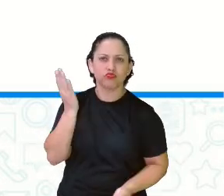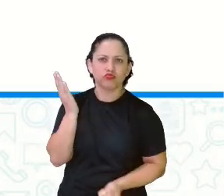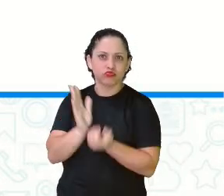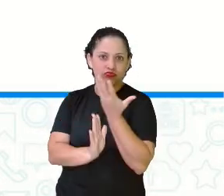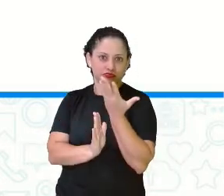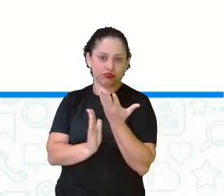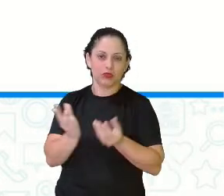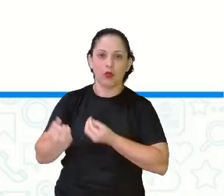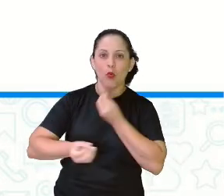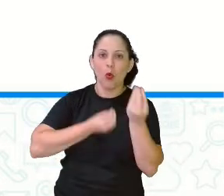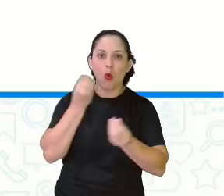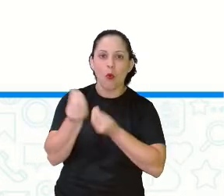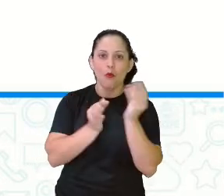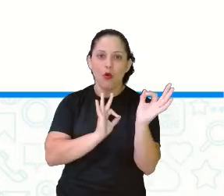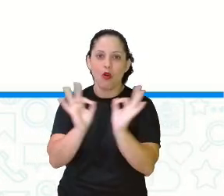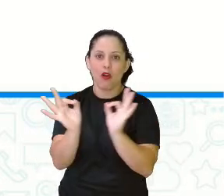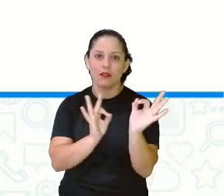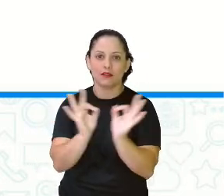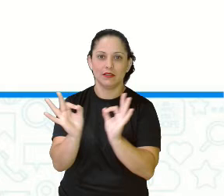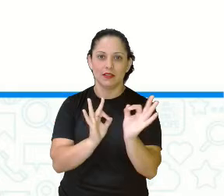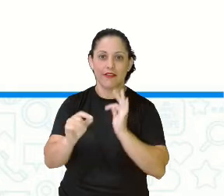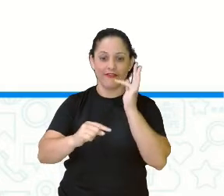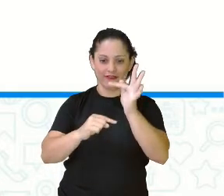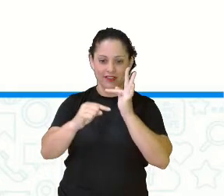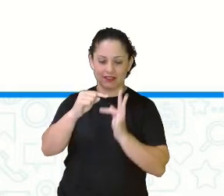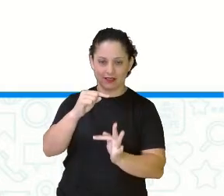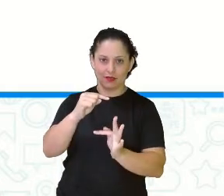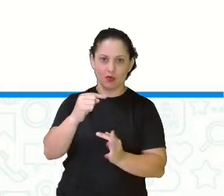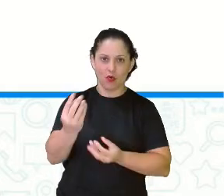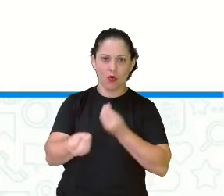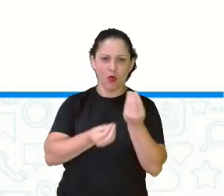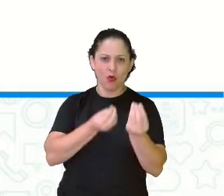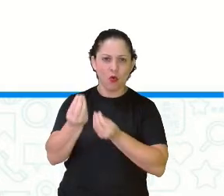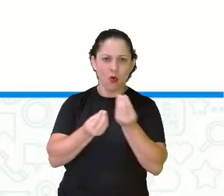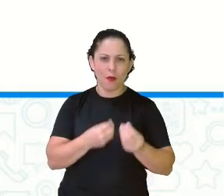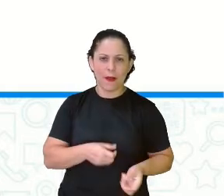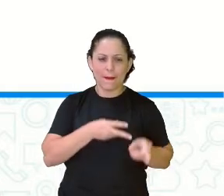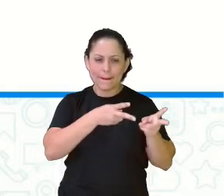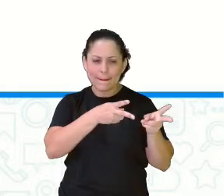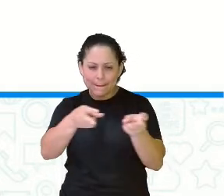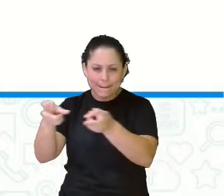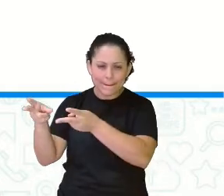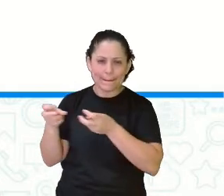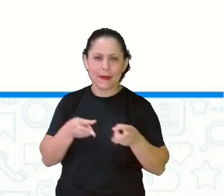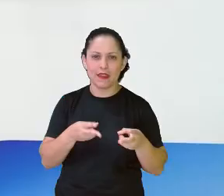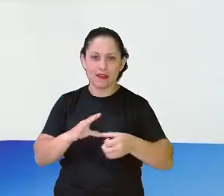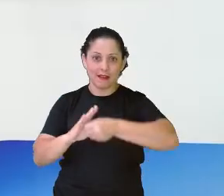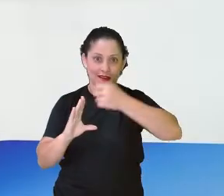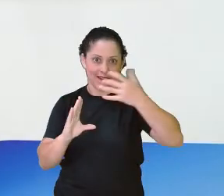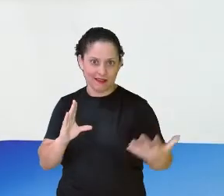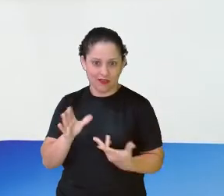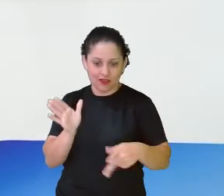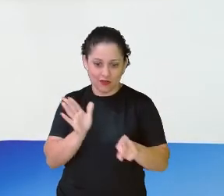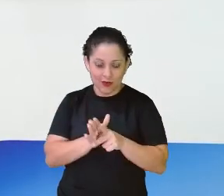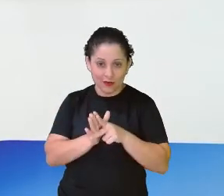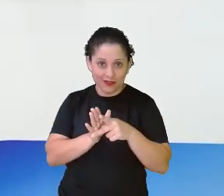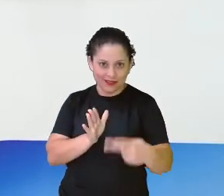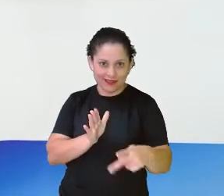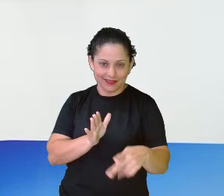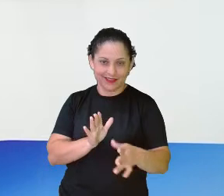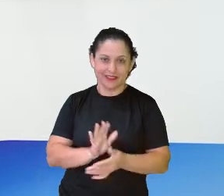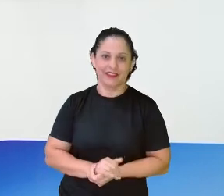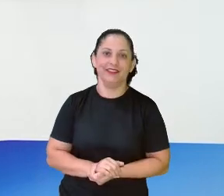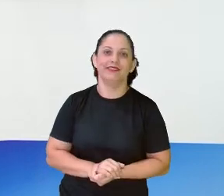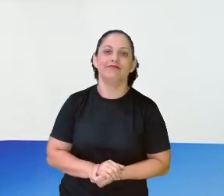como é que a gente monta uma fração? Como é que a gente identifica os elementos de uma fração? Vou retomar